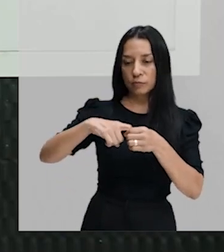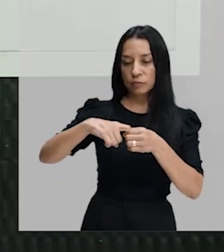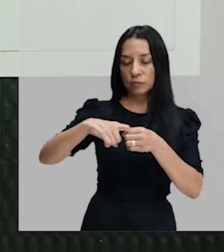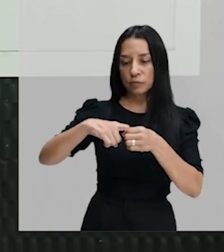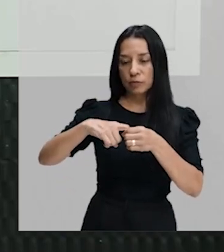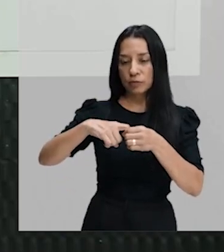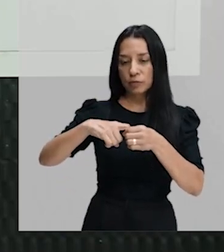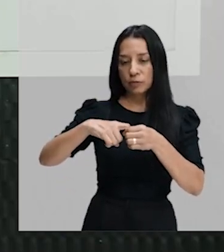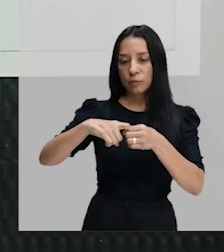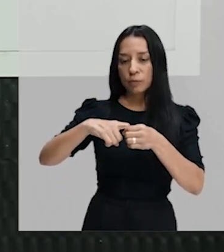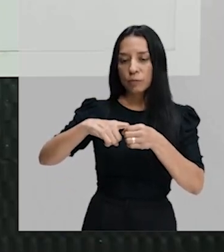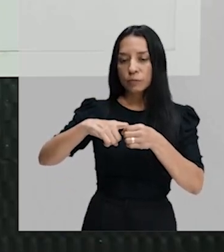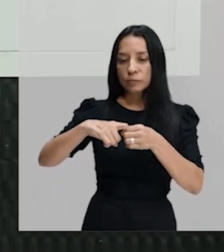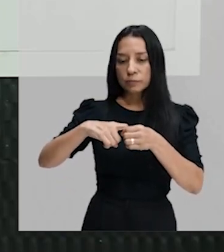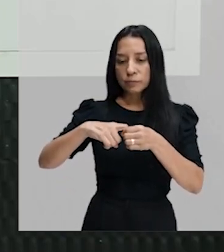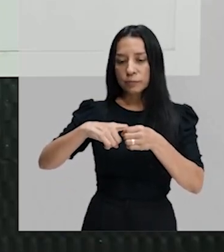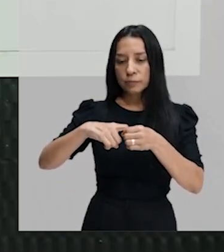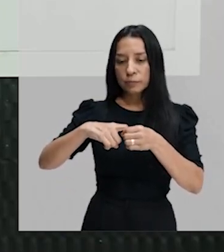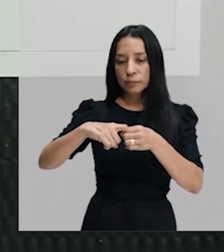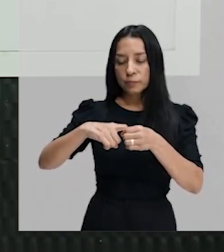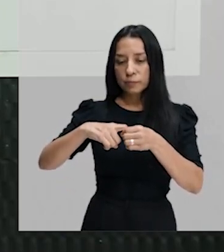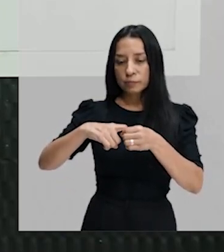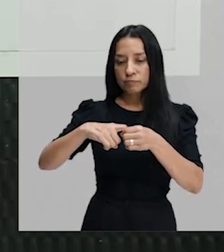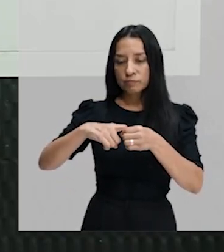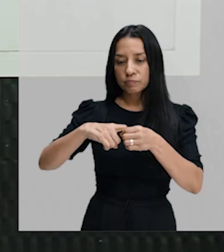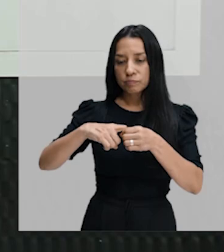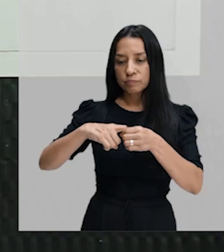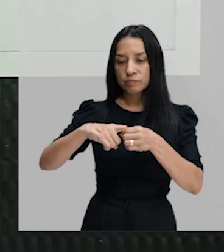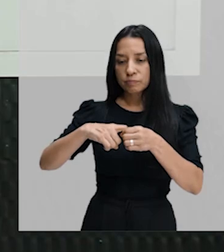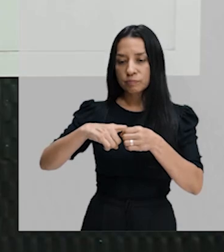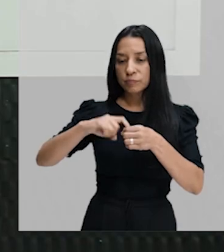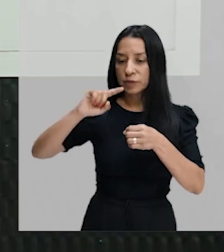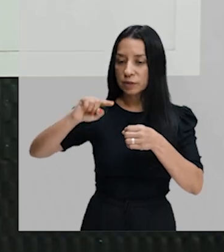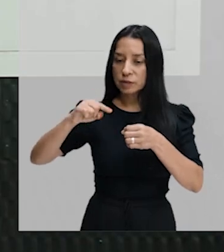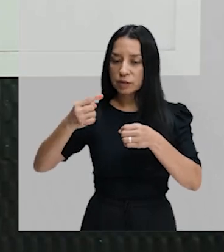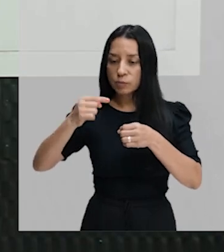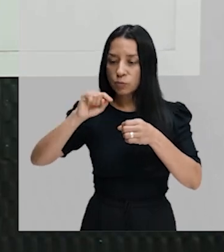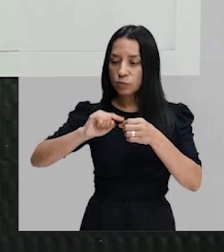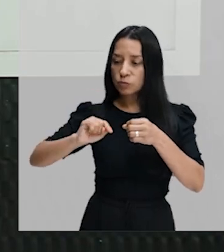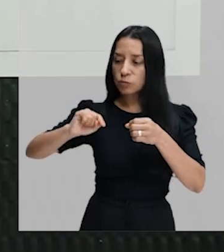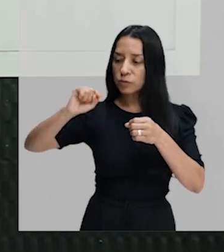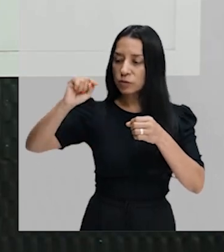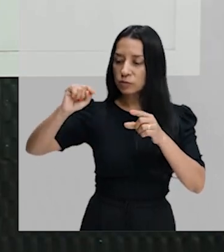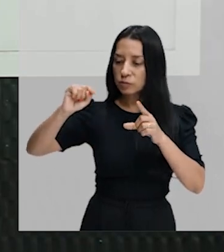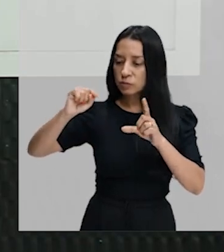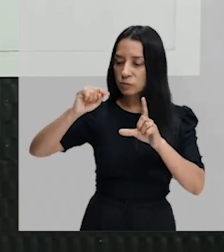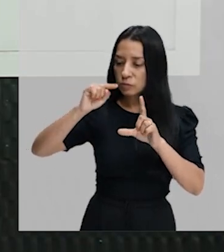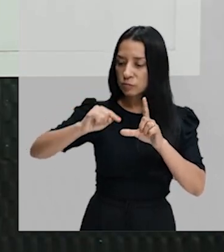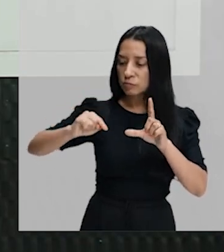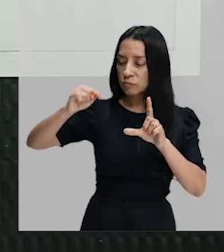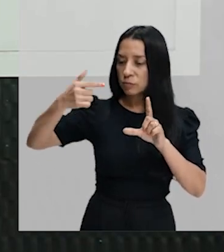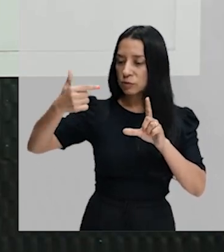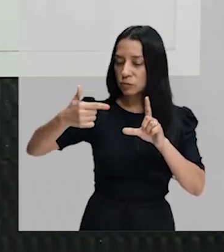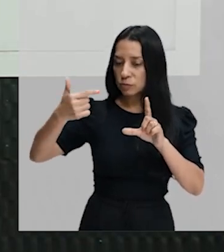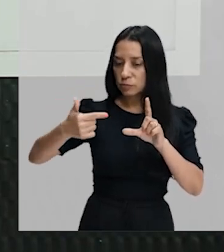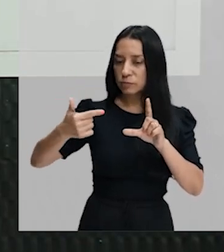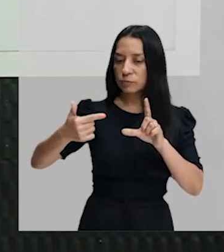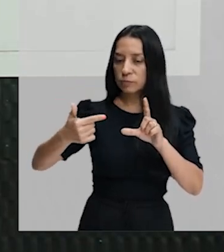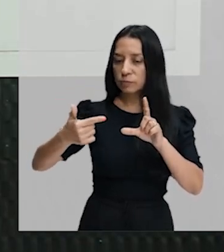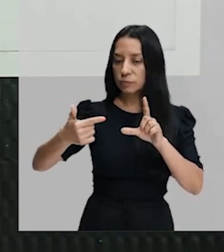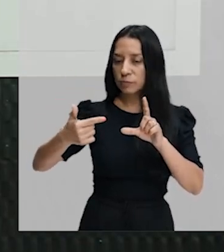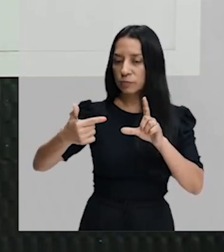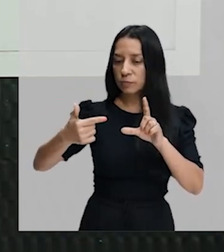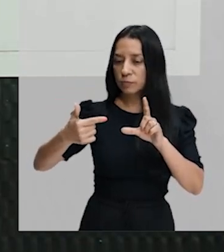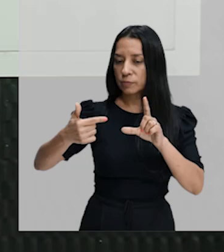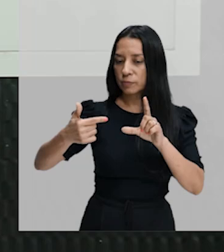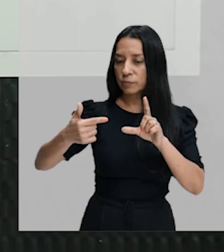passou pelo eixo e passou pelo eixo pela segunda vez Então só pegar o tamanho né pegar o comprimento de onde